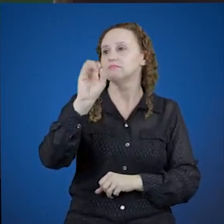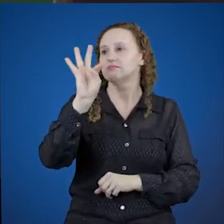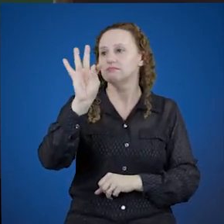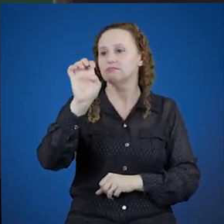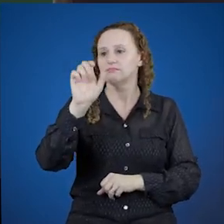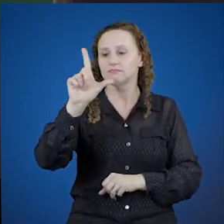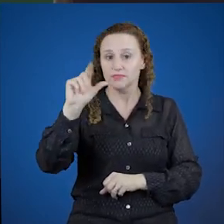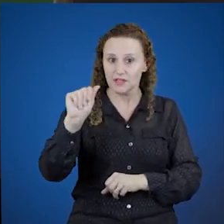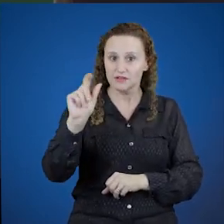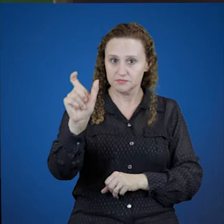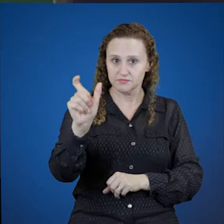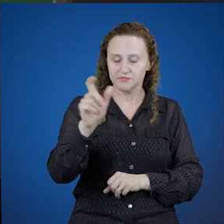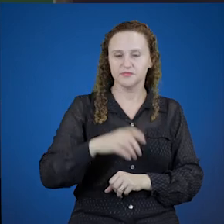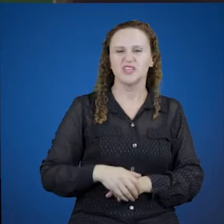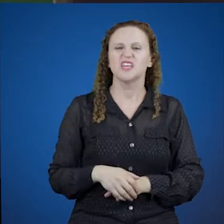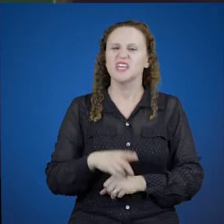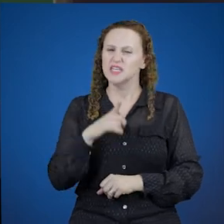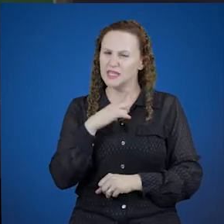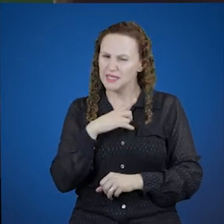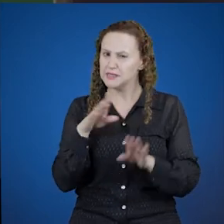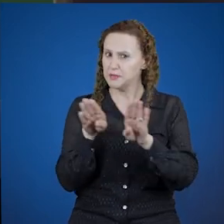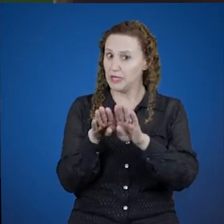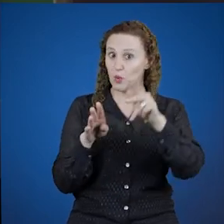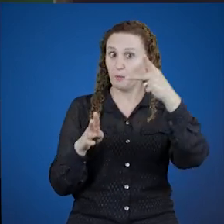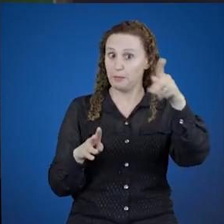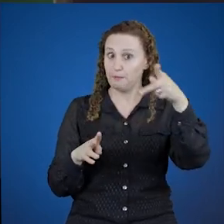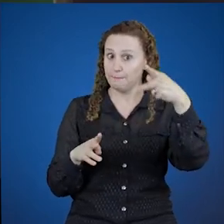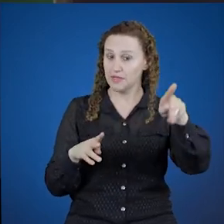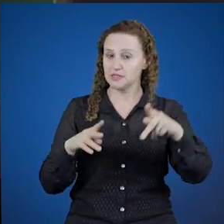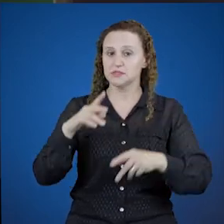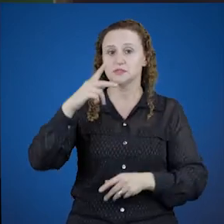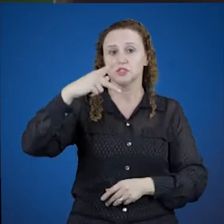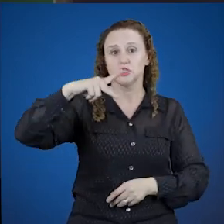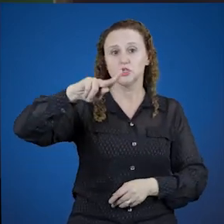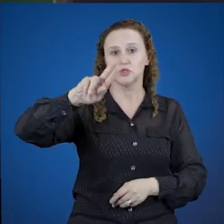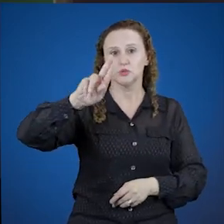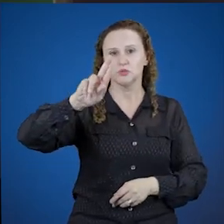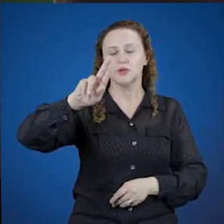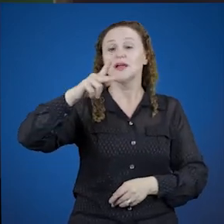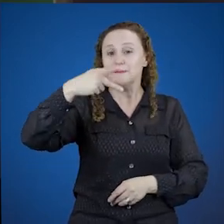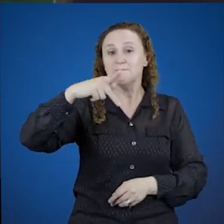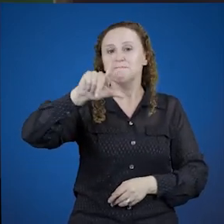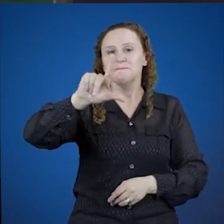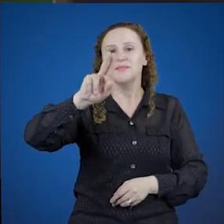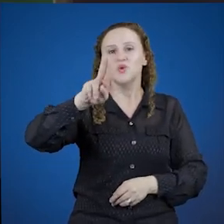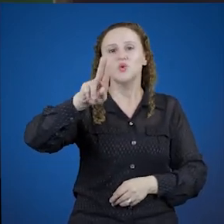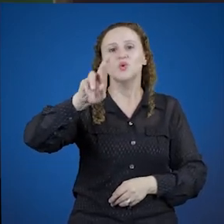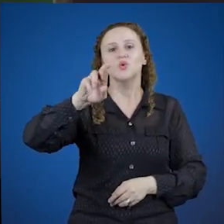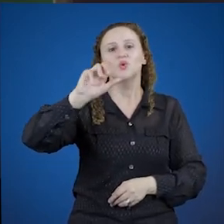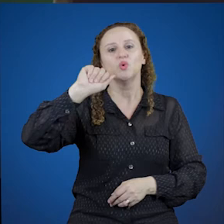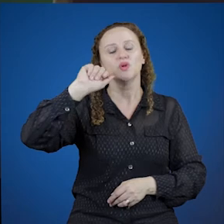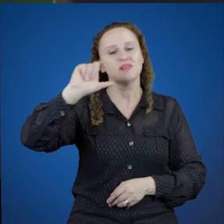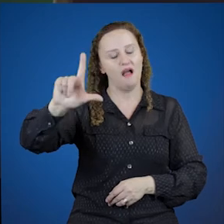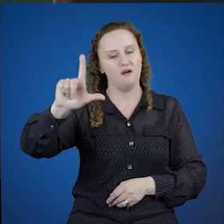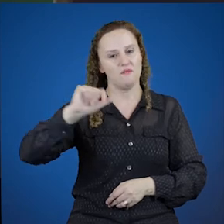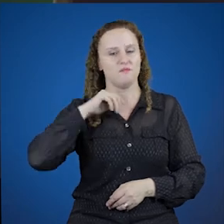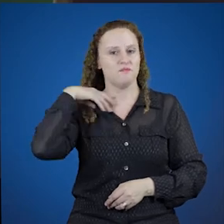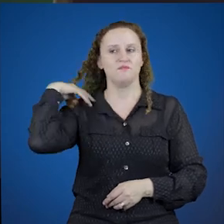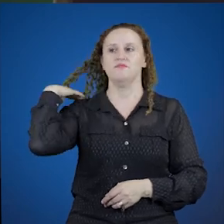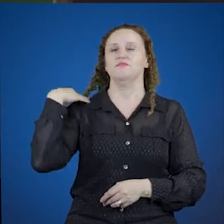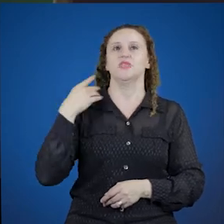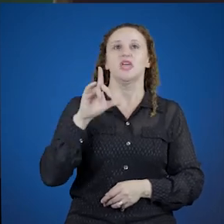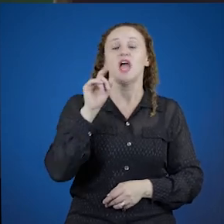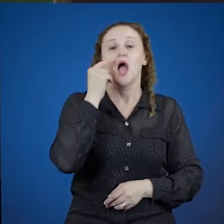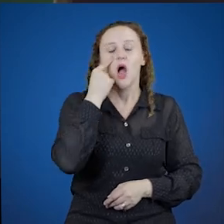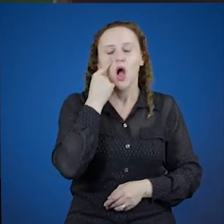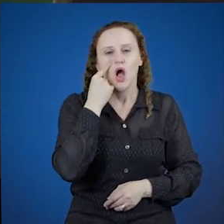Aí temos a forma no plural veja o nominativo plural de estrela